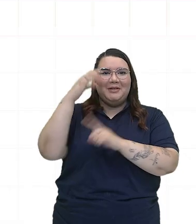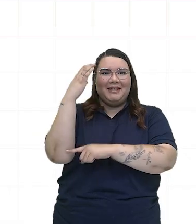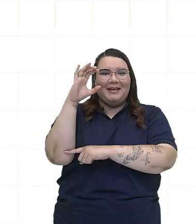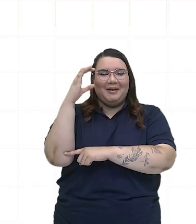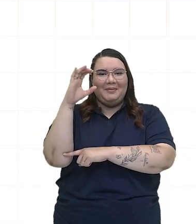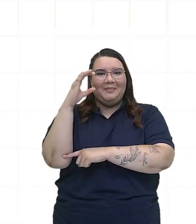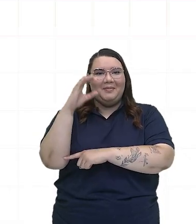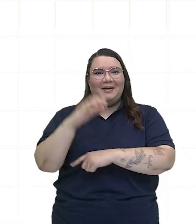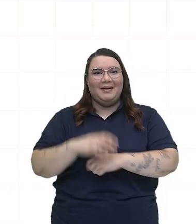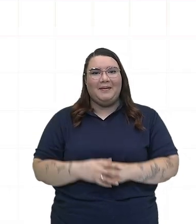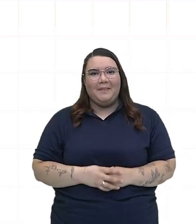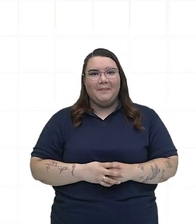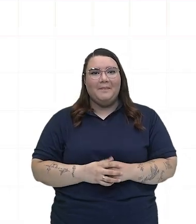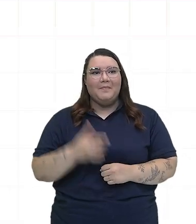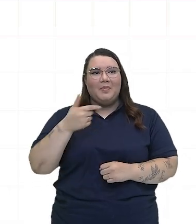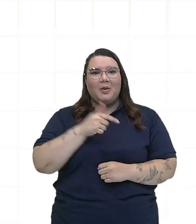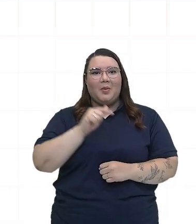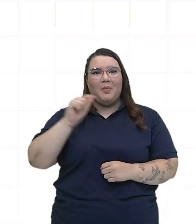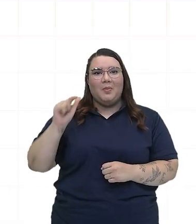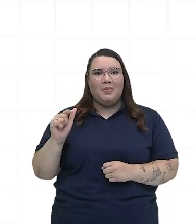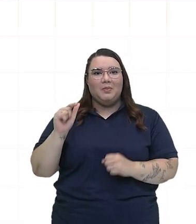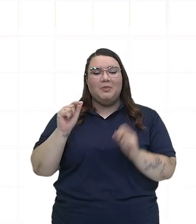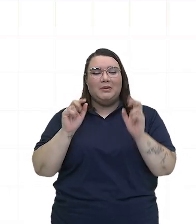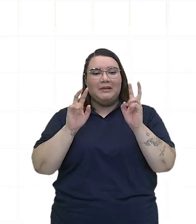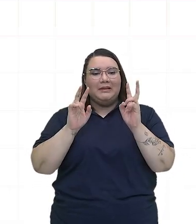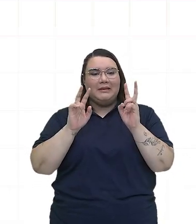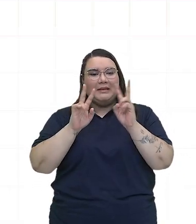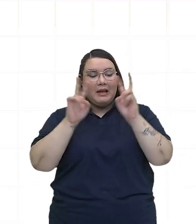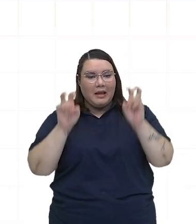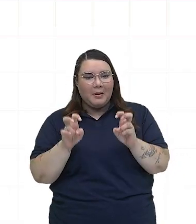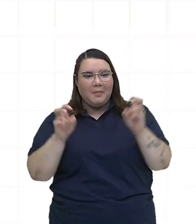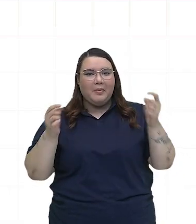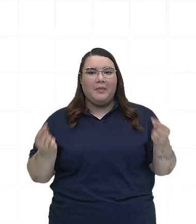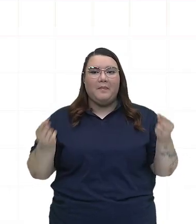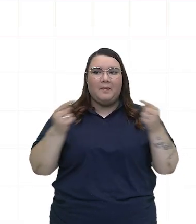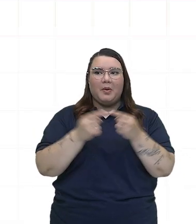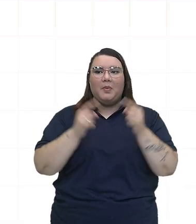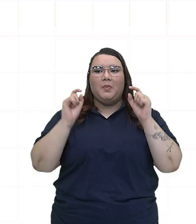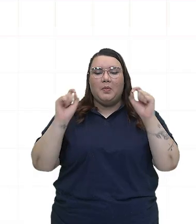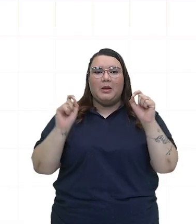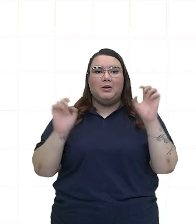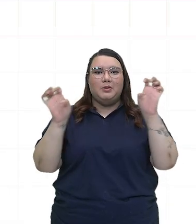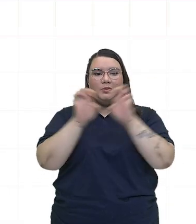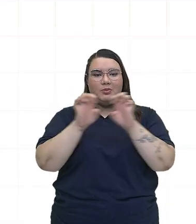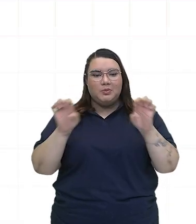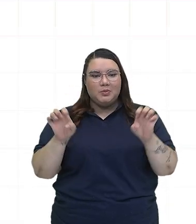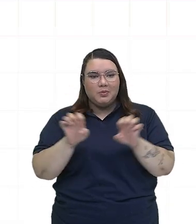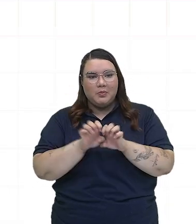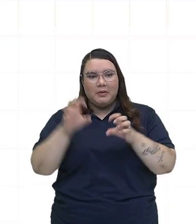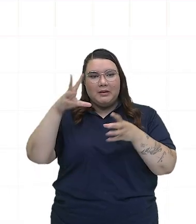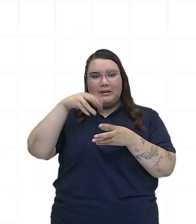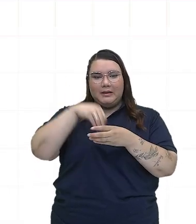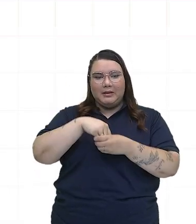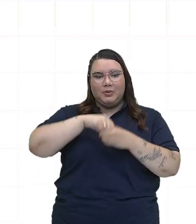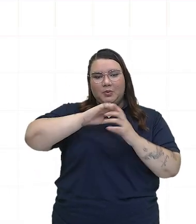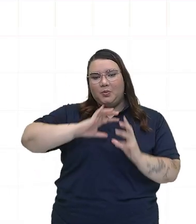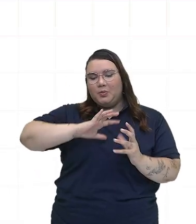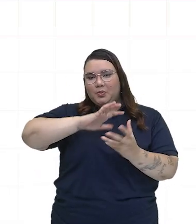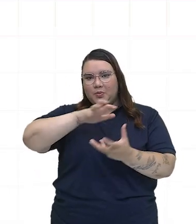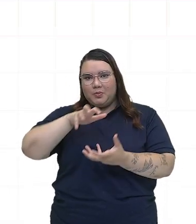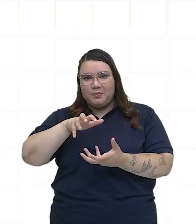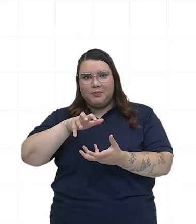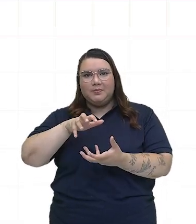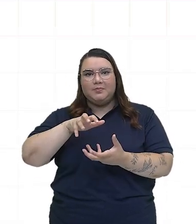Uma outra temática da nossa unidade de estudo diz respeito à estrutura interna do nosso